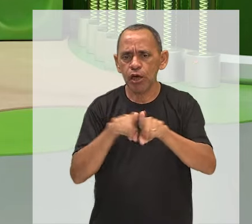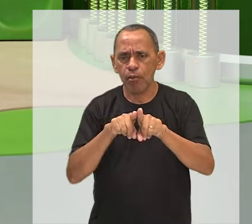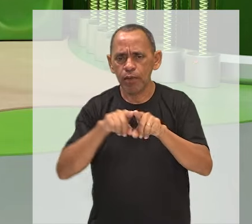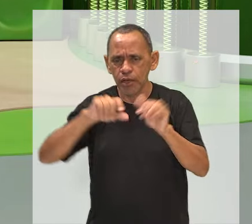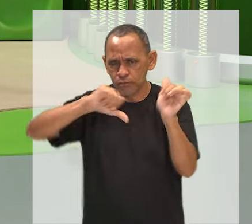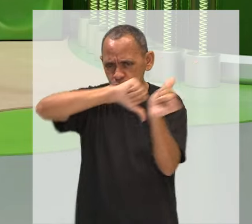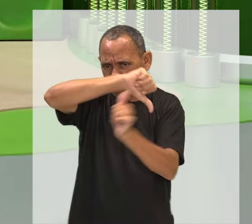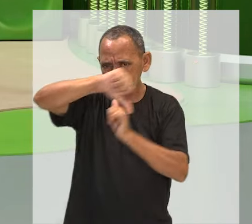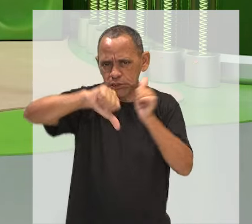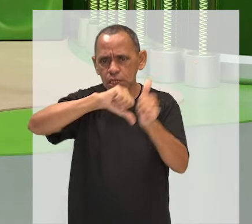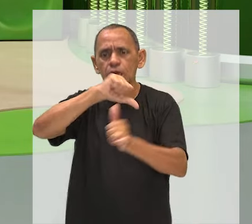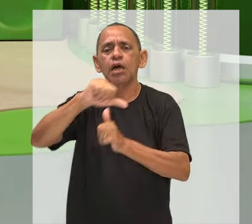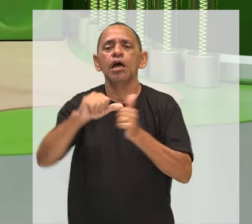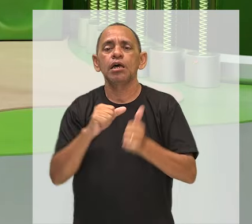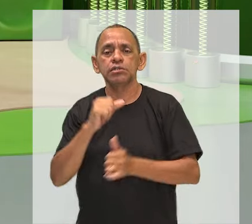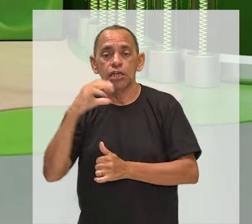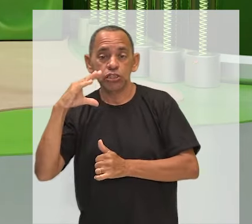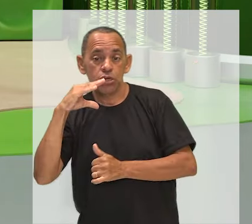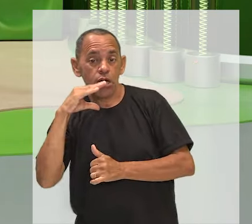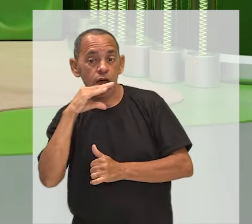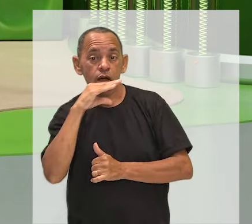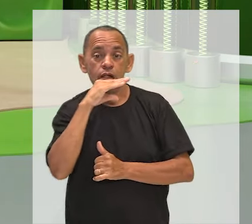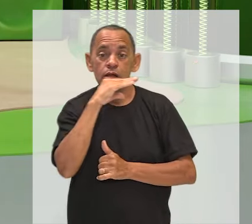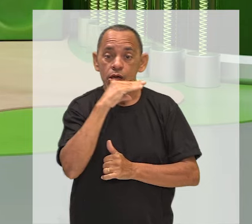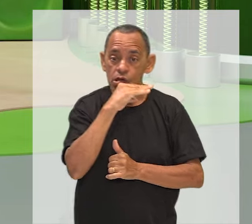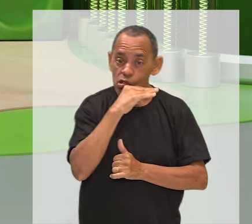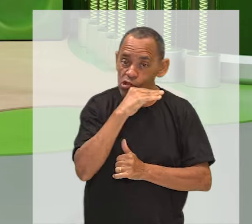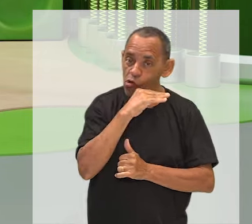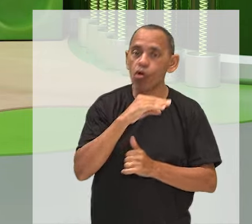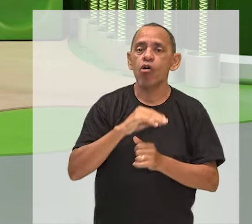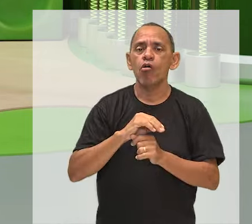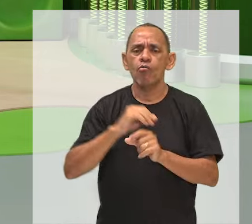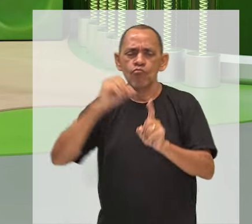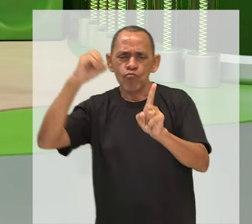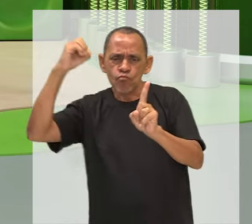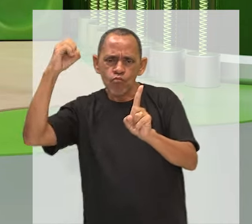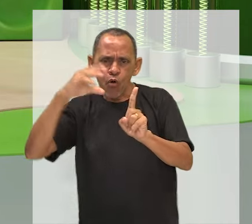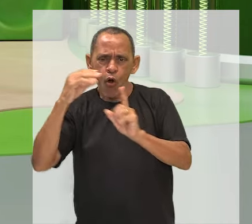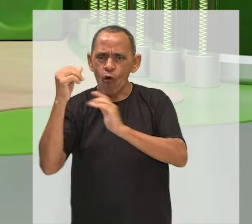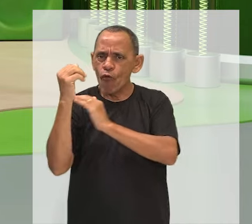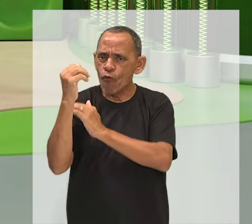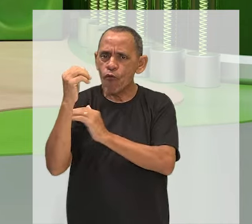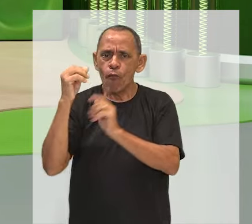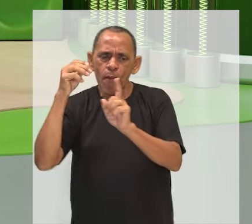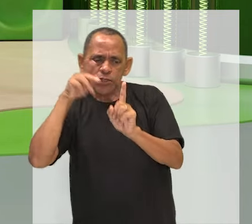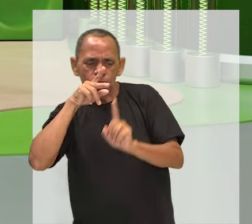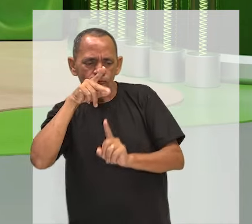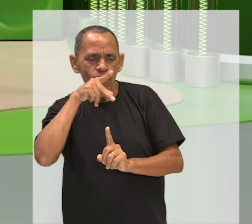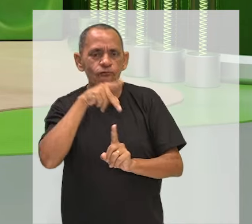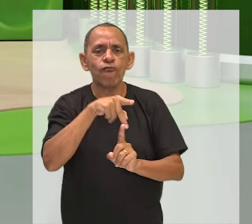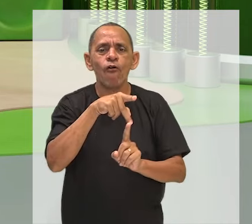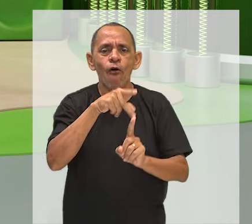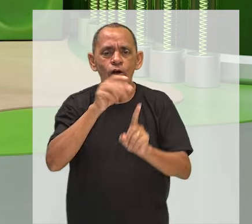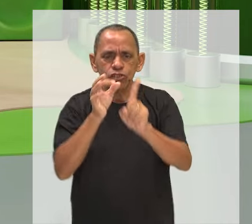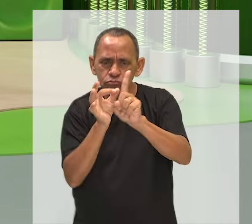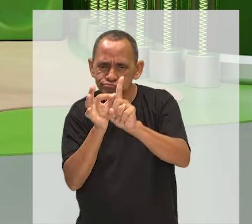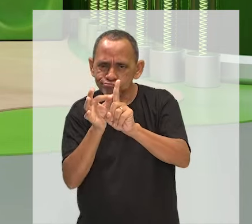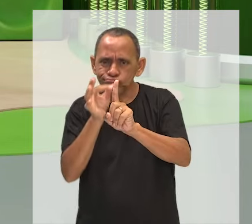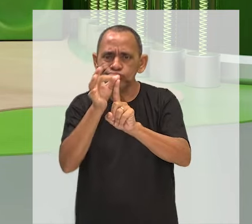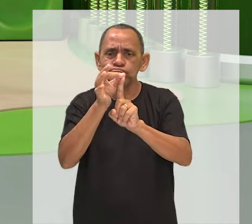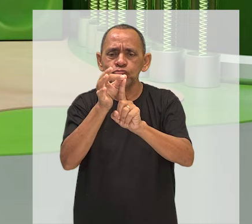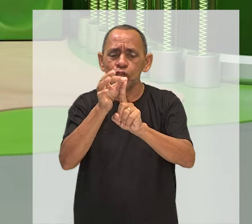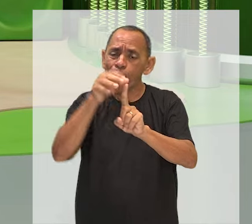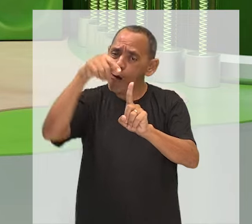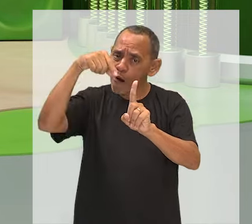de calor. Existe, claro, um maior calor, uma maior intensidade, né, de temperatura na